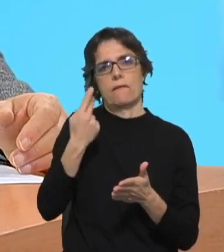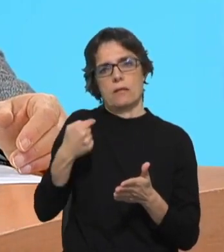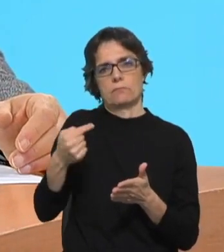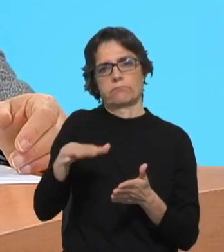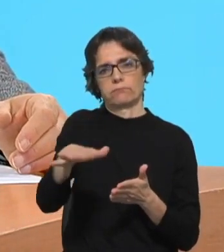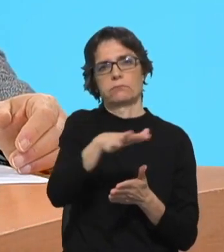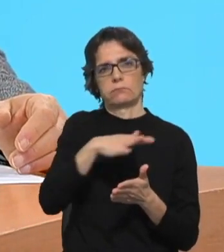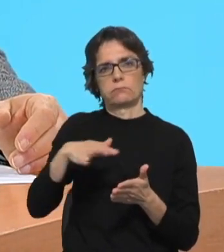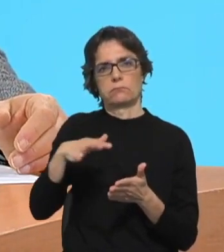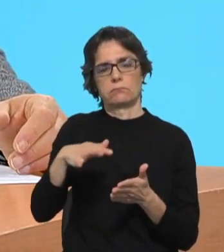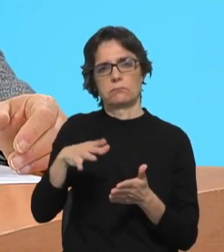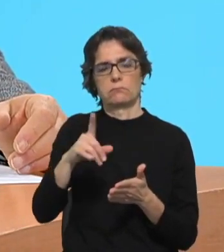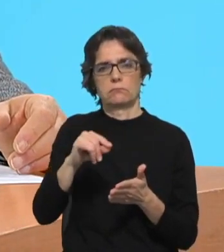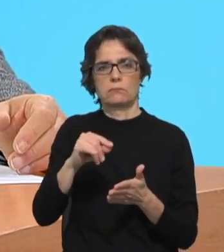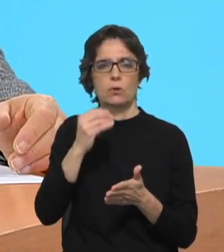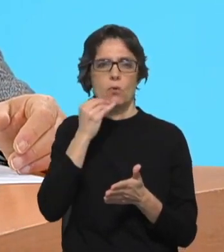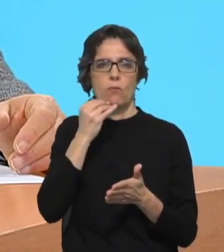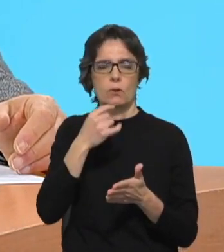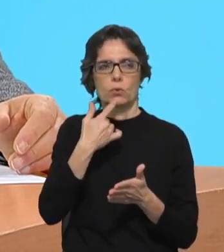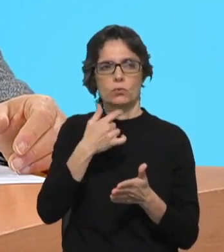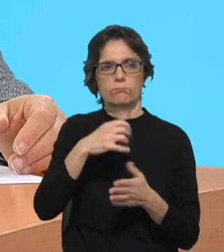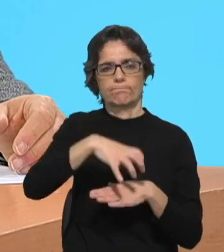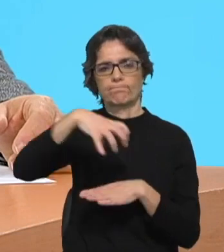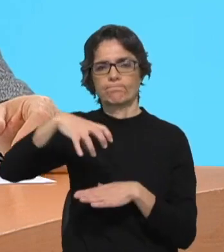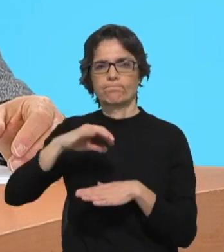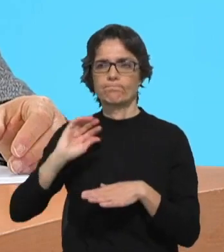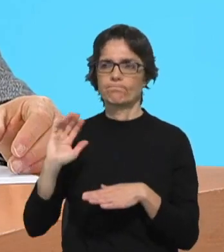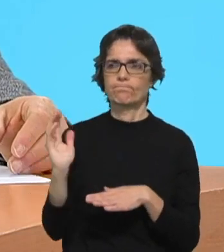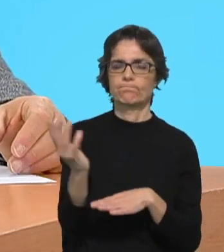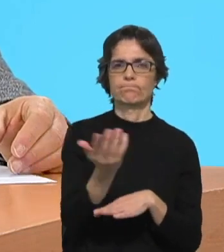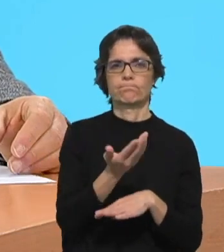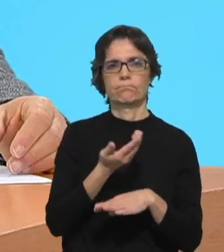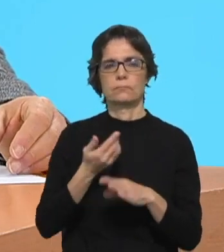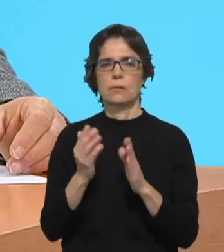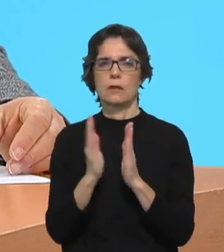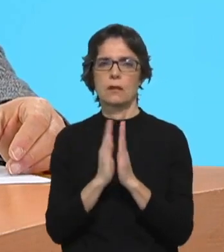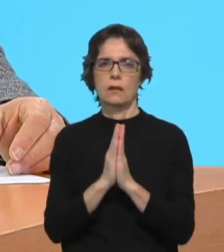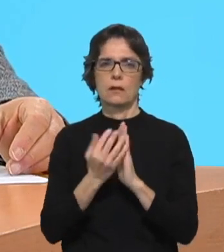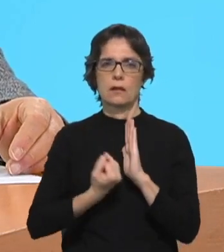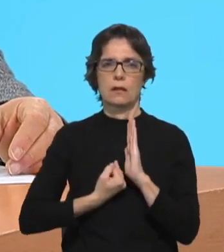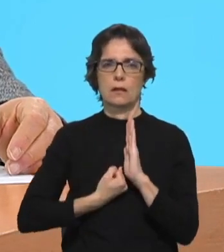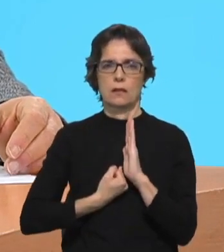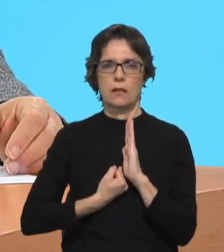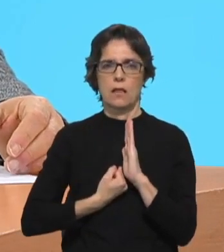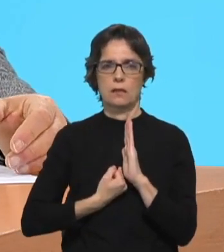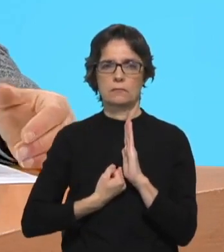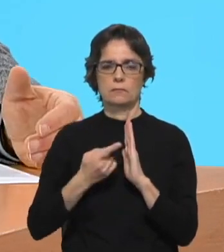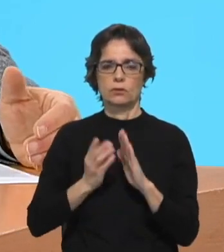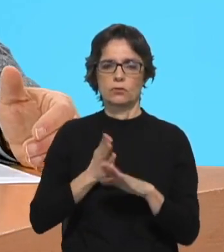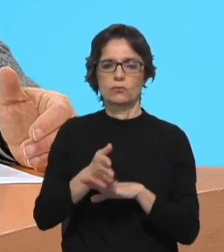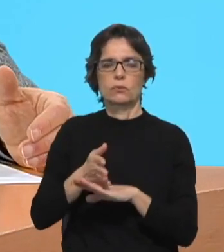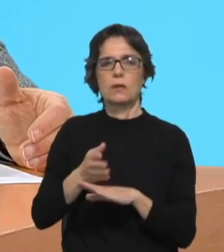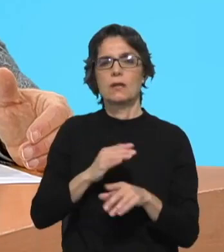das dinâmicas de metropolização, que impacto tem isso nas identidades religiosas? E, de facto, este estudo é um estudo